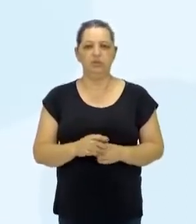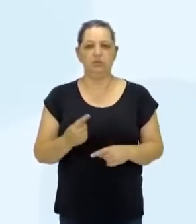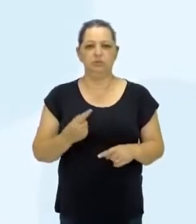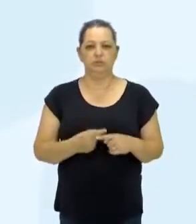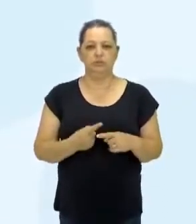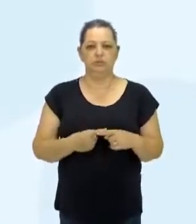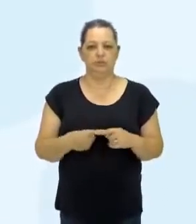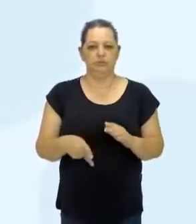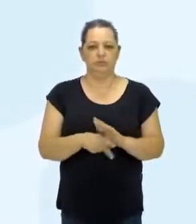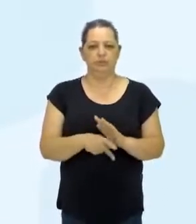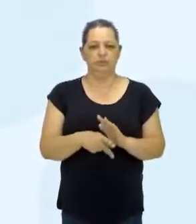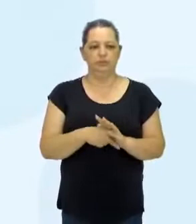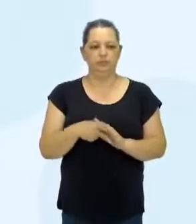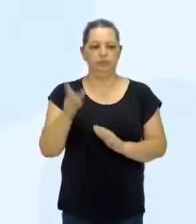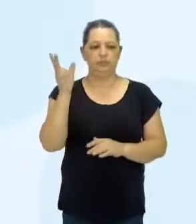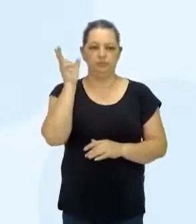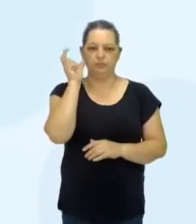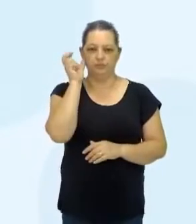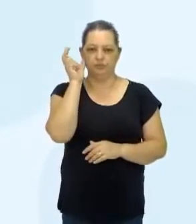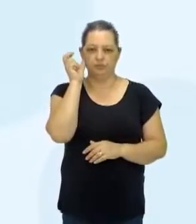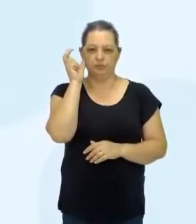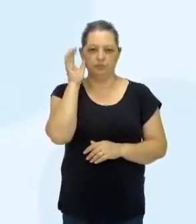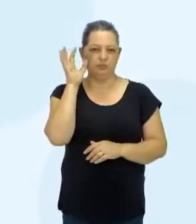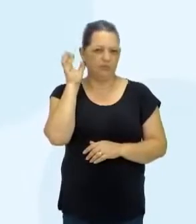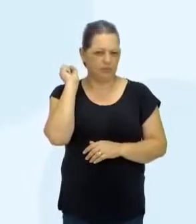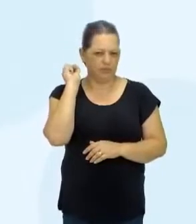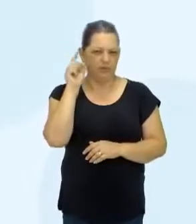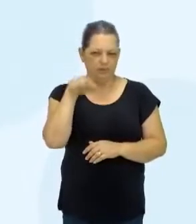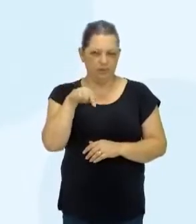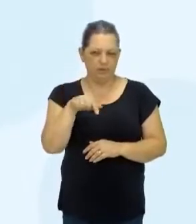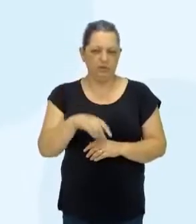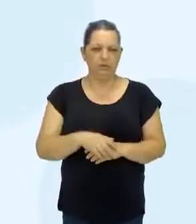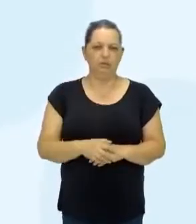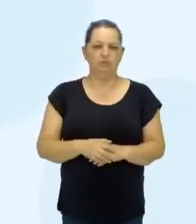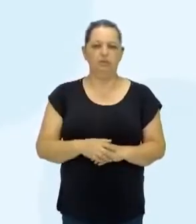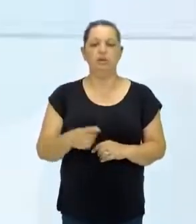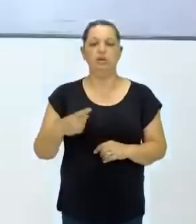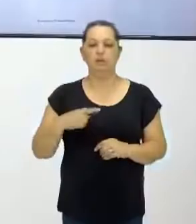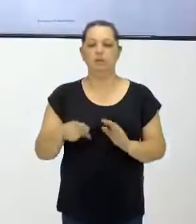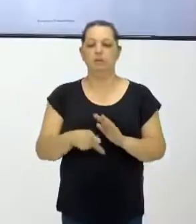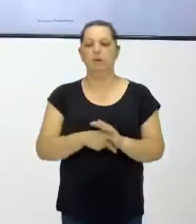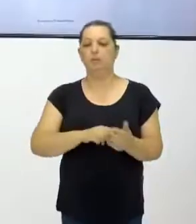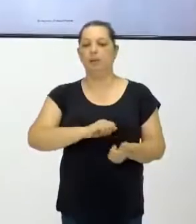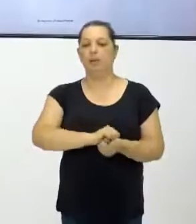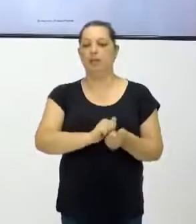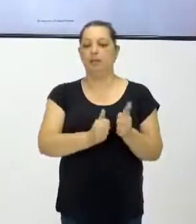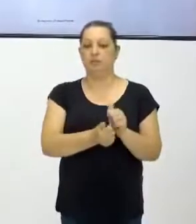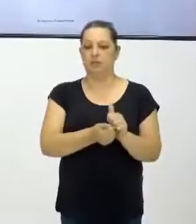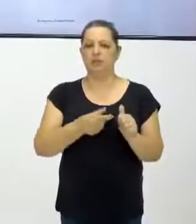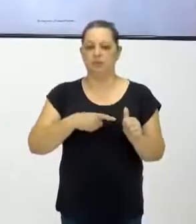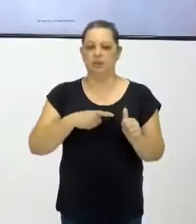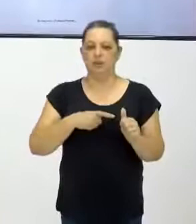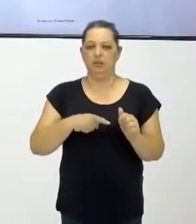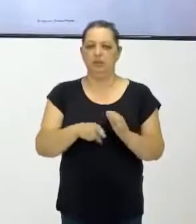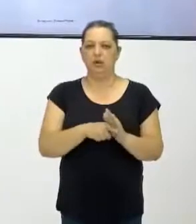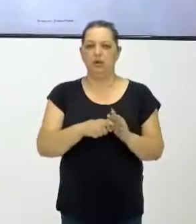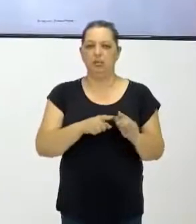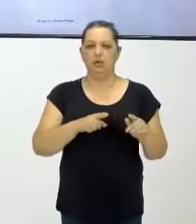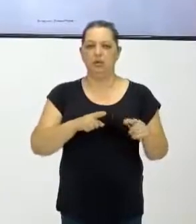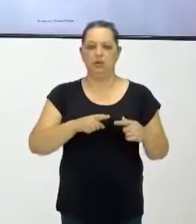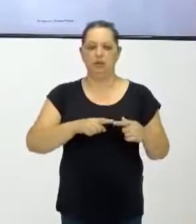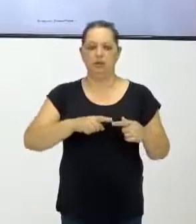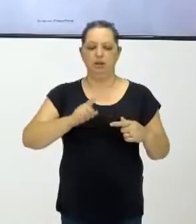nossa parte auditiva, a parte auditiva que a gente tem, o que aconteceu? A gente tem uma adaptação, né, uma determinada frequência.